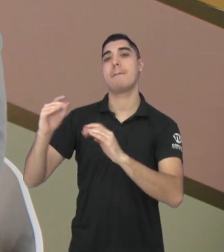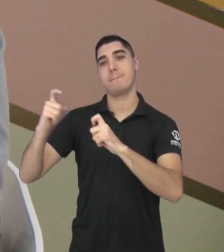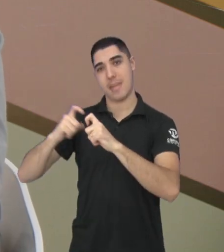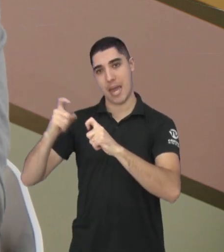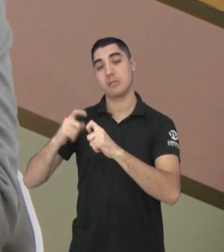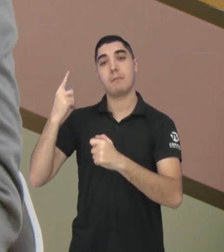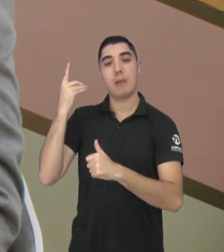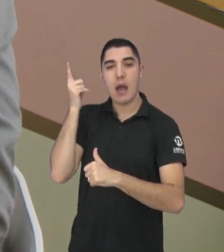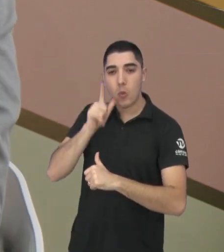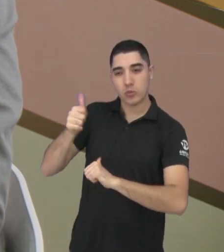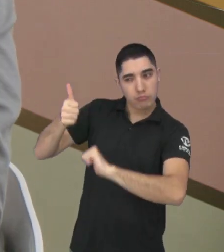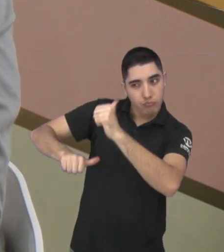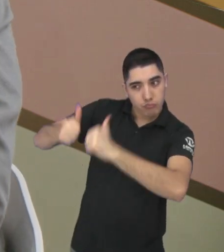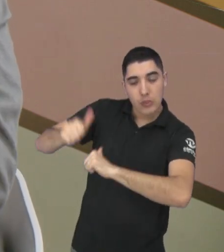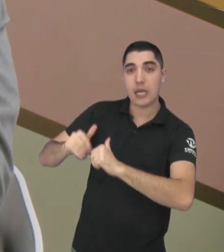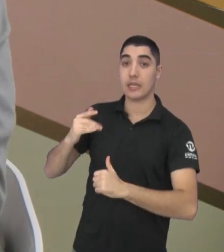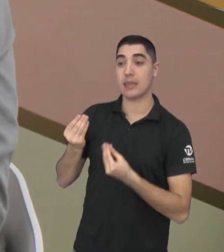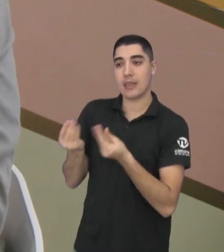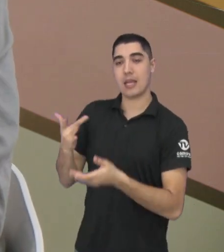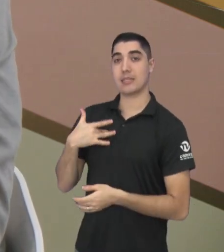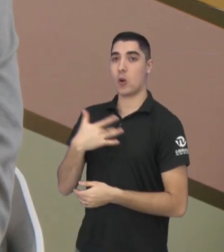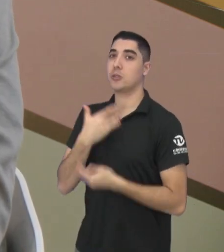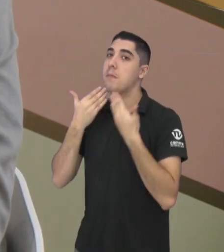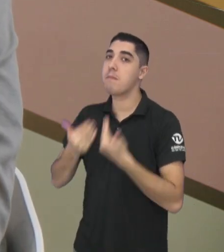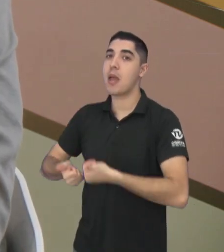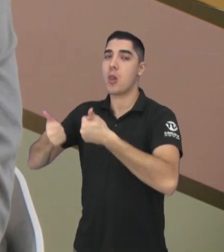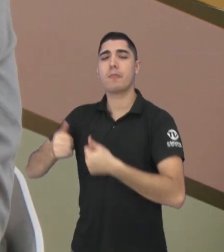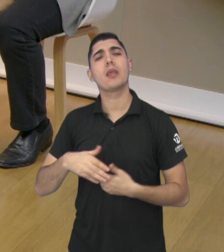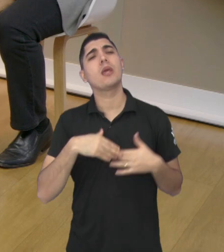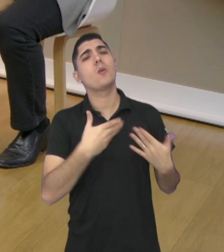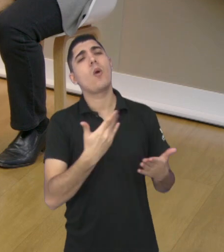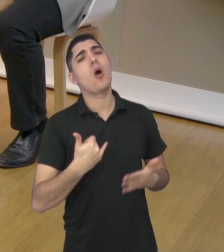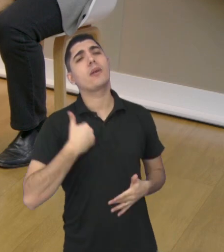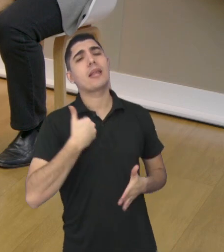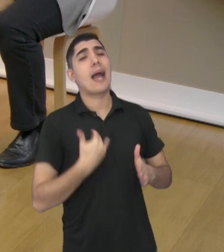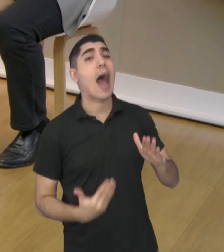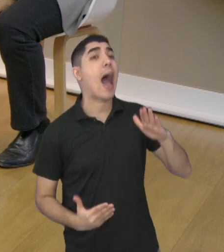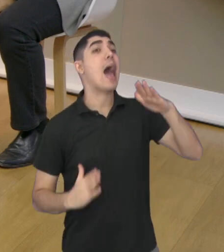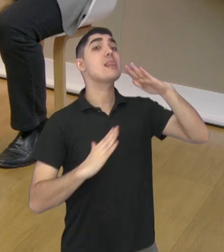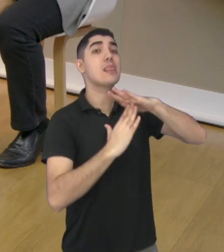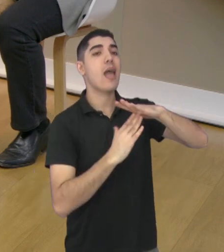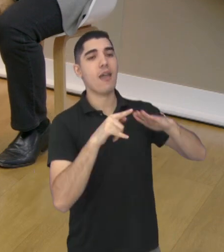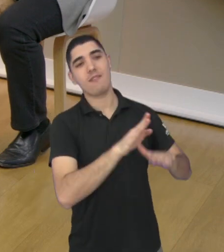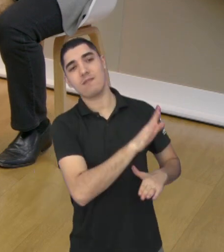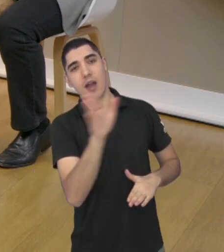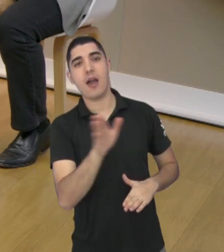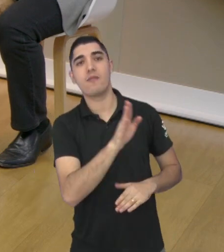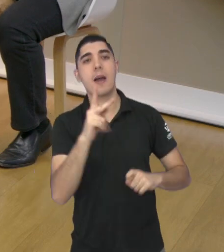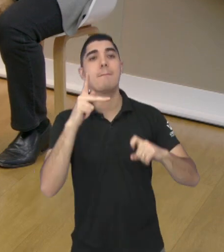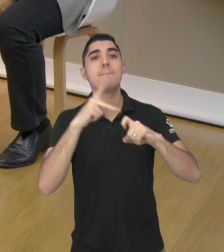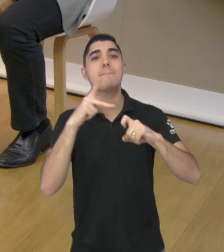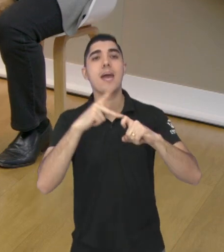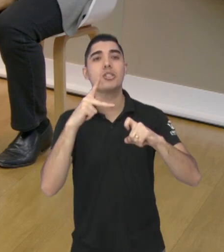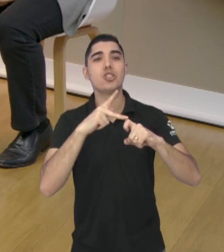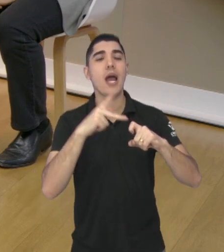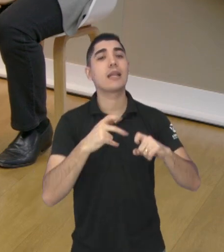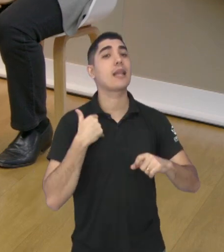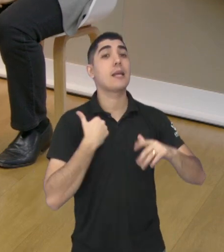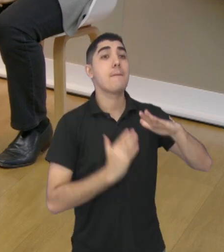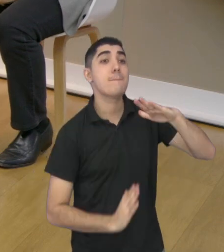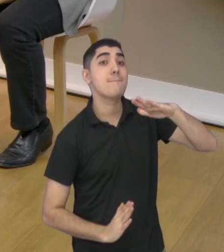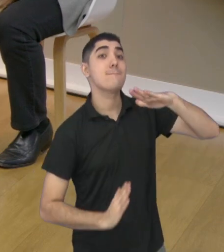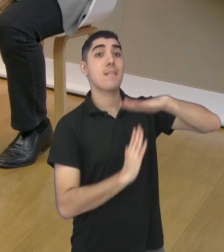frequência para garantir a estabilidade da saúde da criança. E qual que é a idade máxima que a criança vai visita ou passa